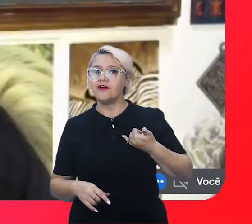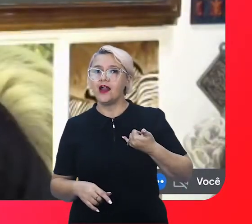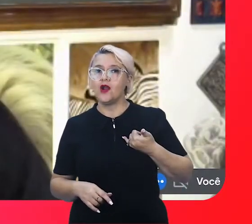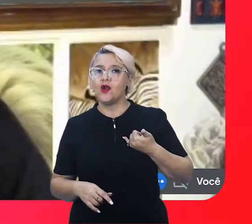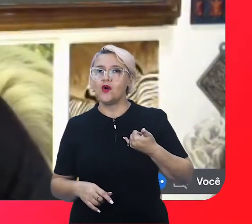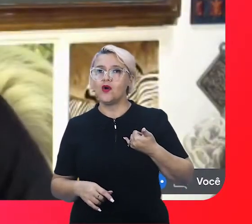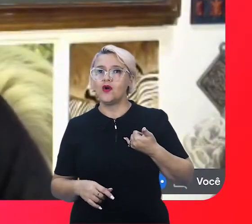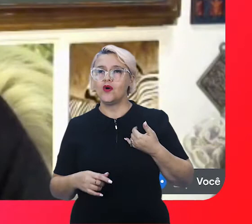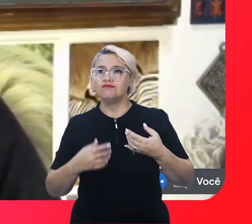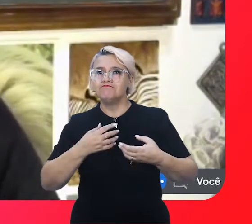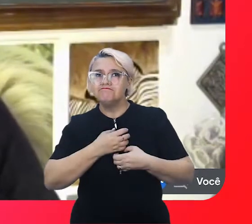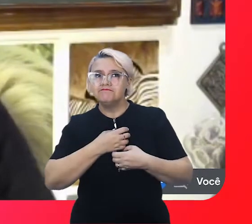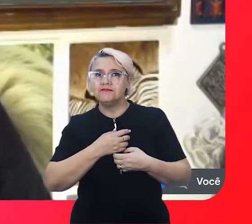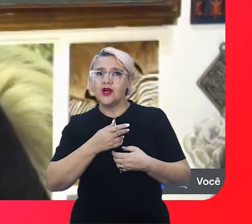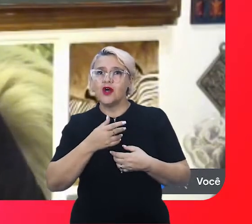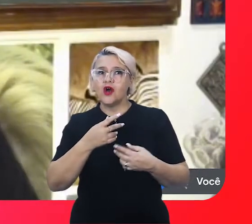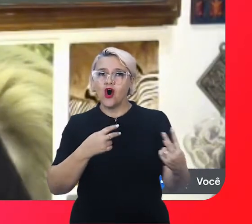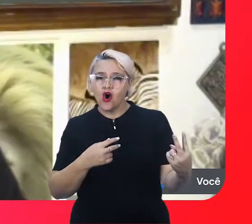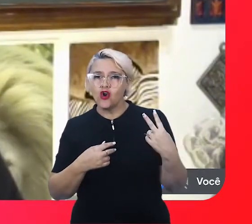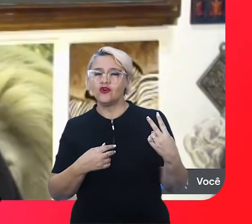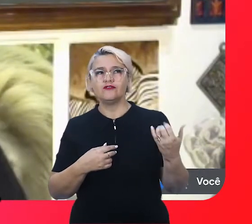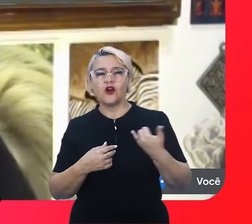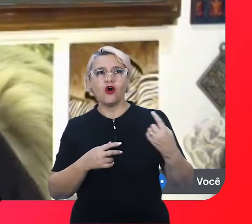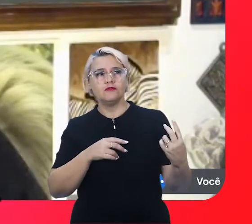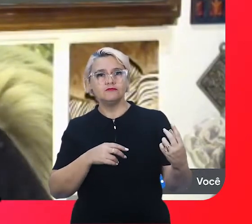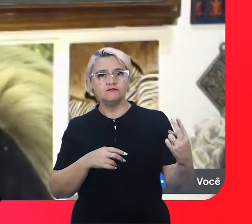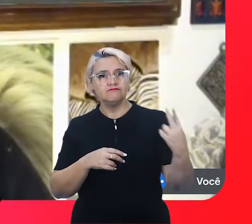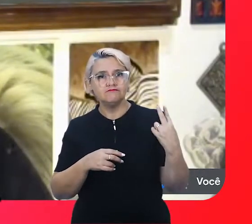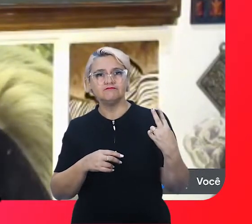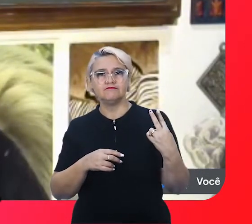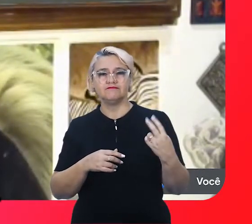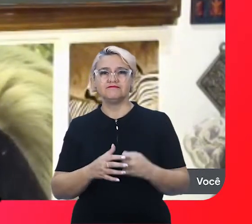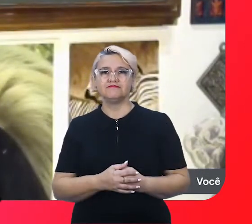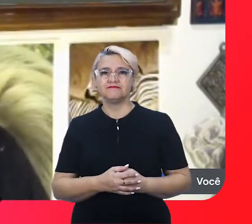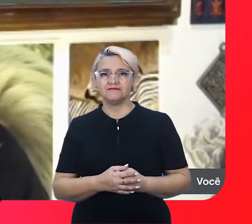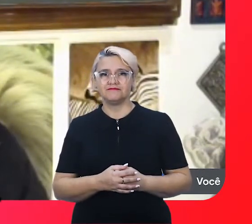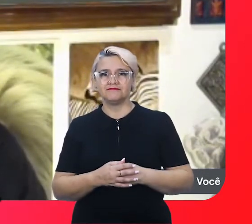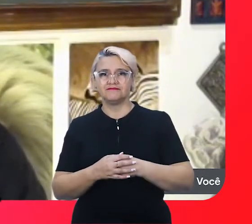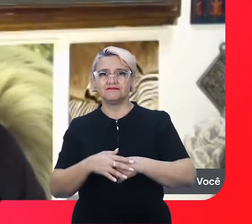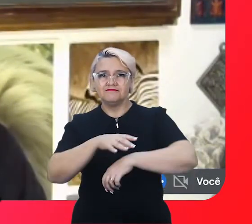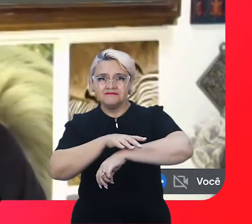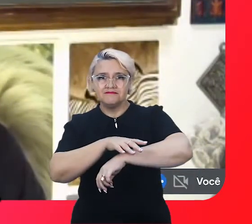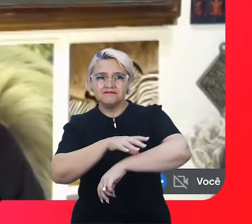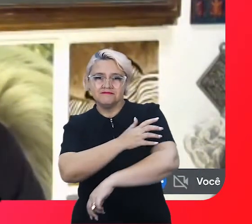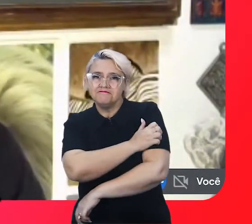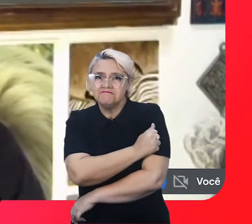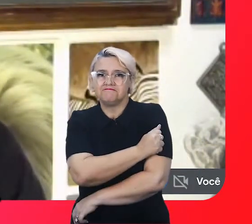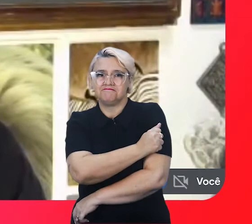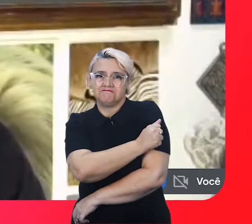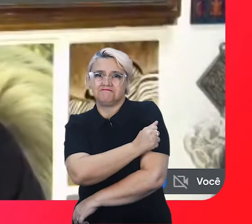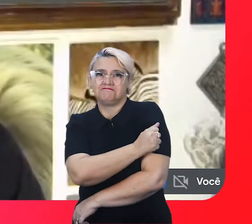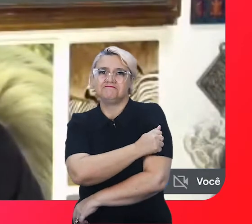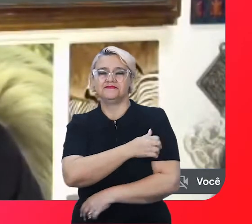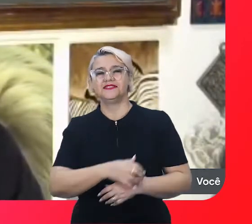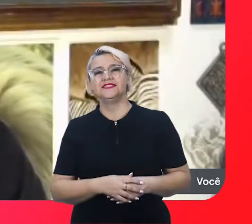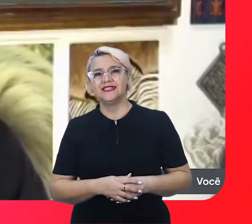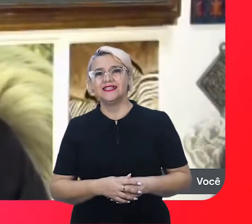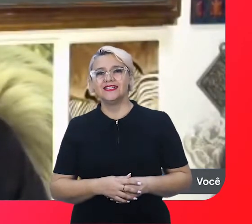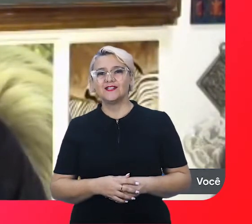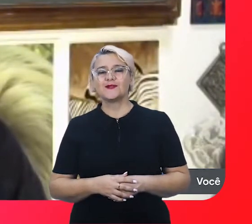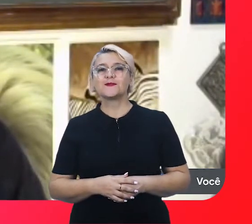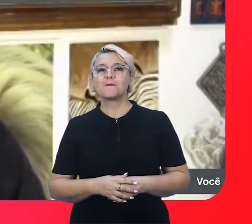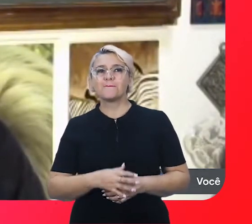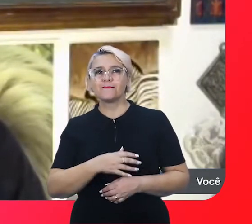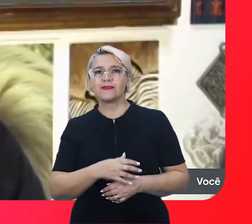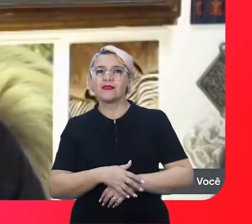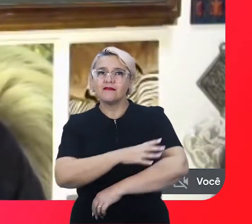me segurou assim, me olhou, me segurou assim, que eu estou fazendo o gesto de segurar pela roupa, né, com o Uhum. pescoço. Aí